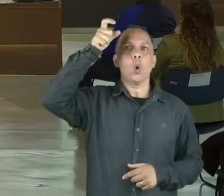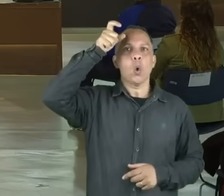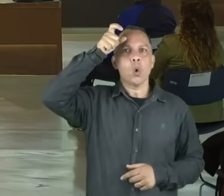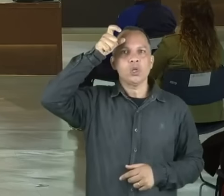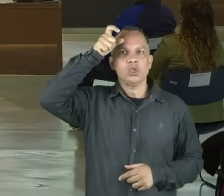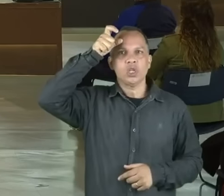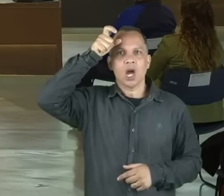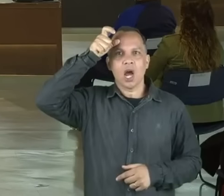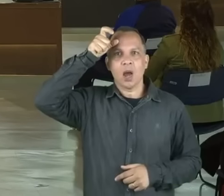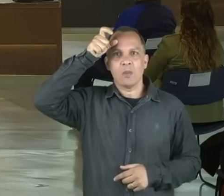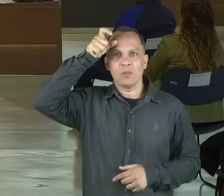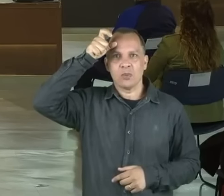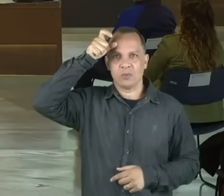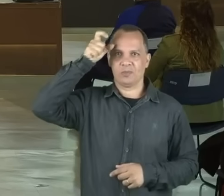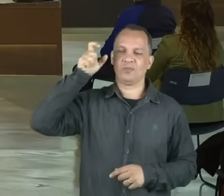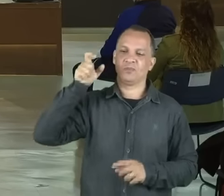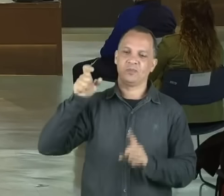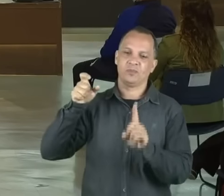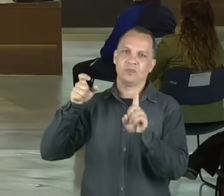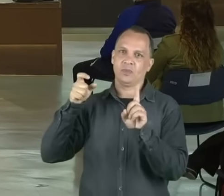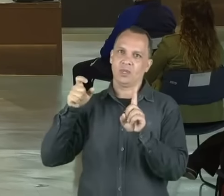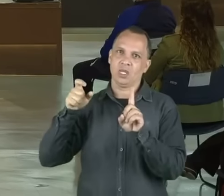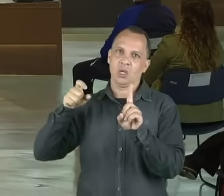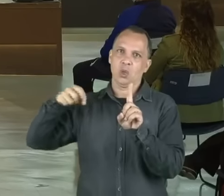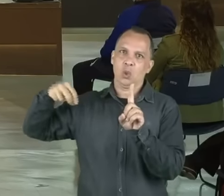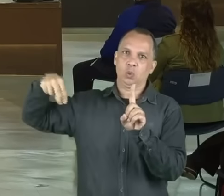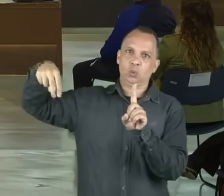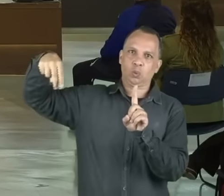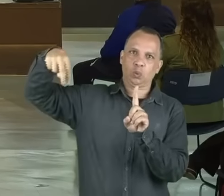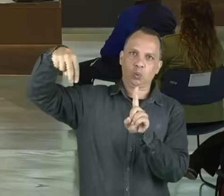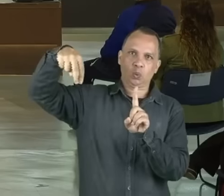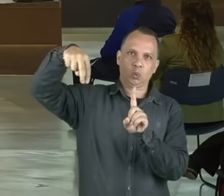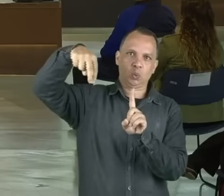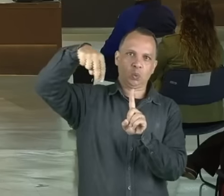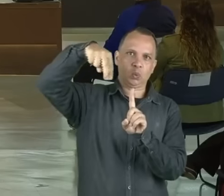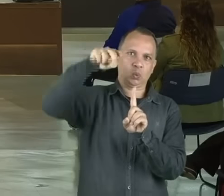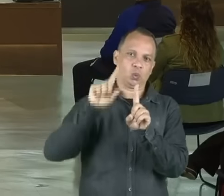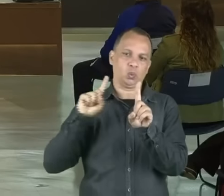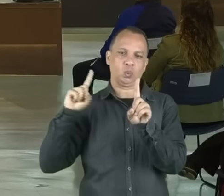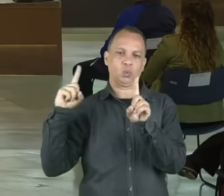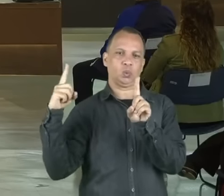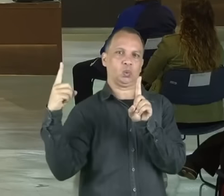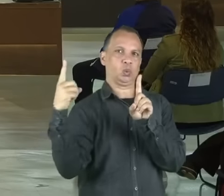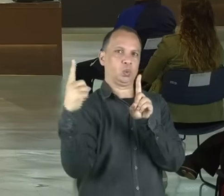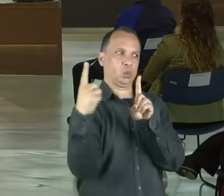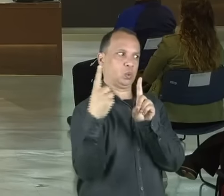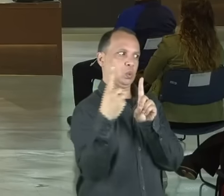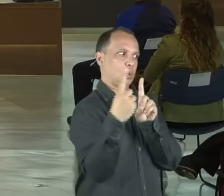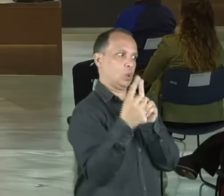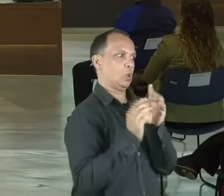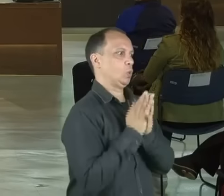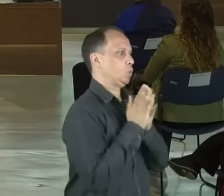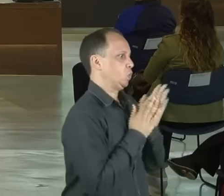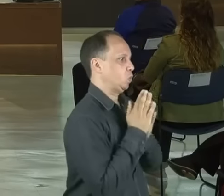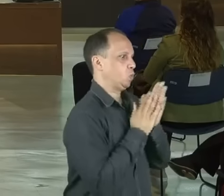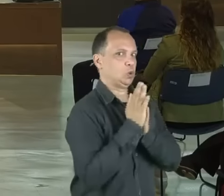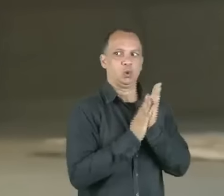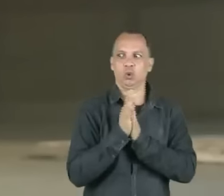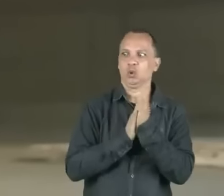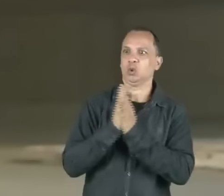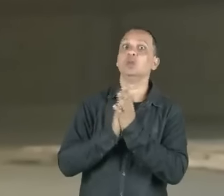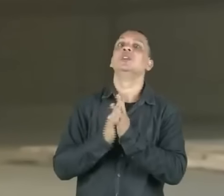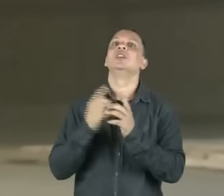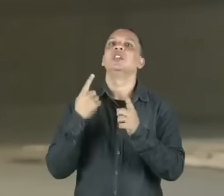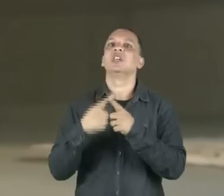e em derredor como Leão buscando A quem possa tragar eu aprendi com meu amigo pastor